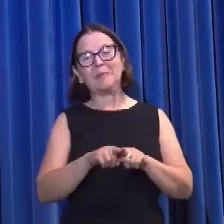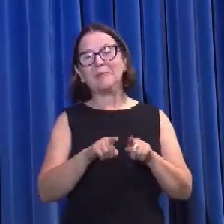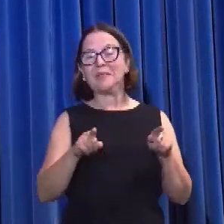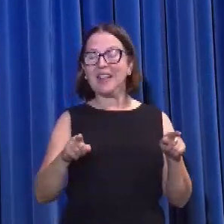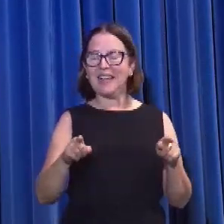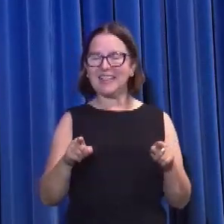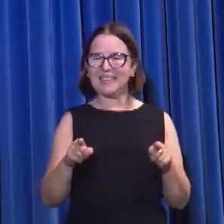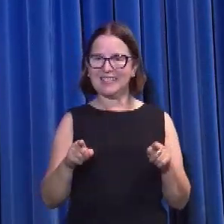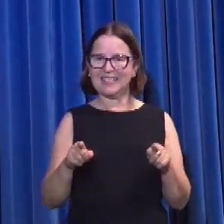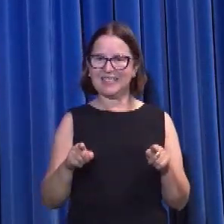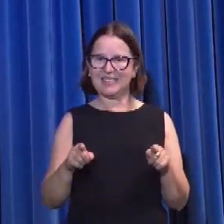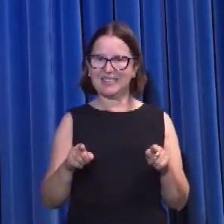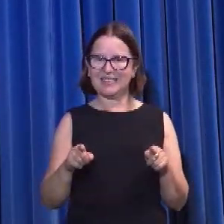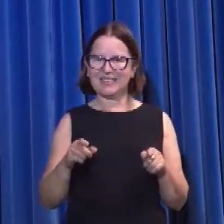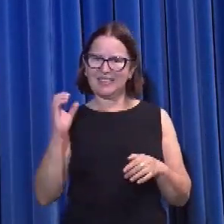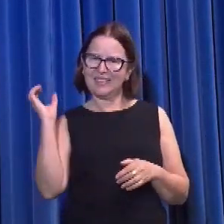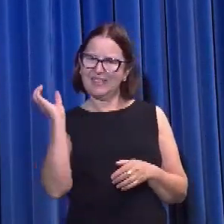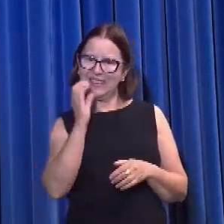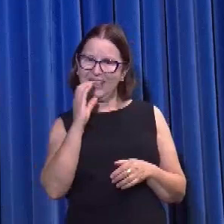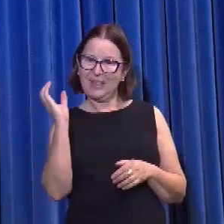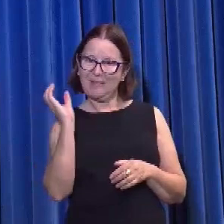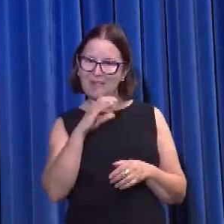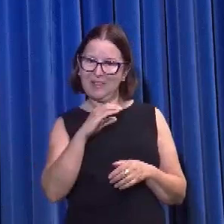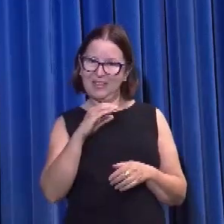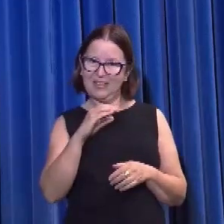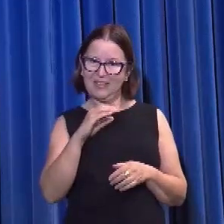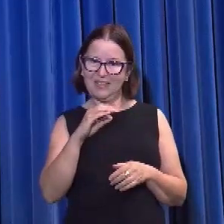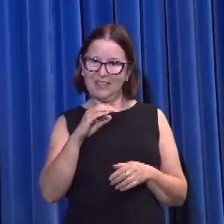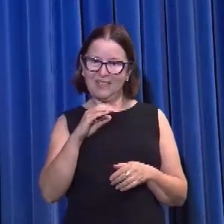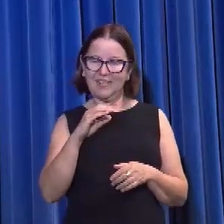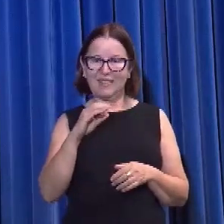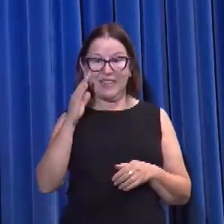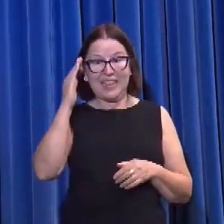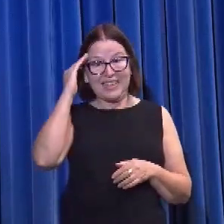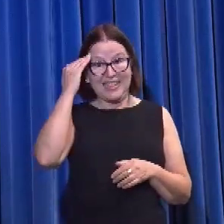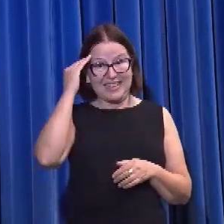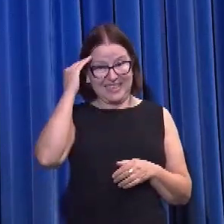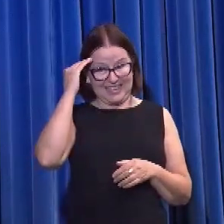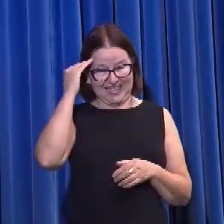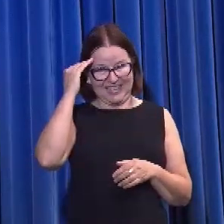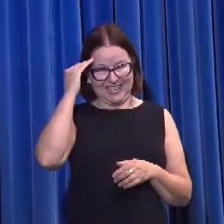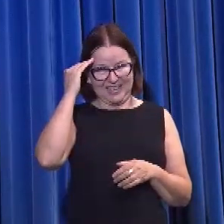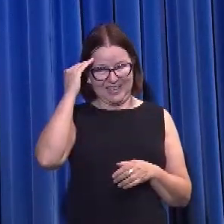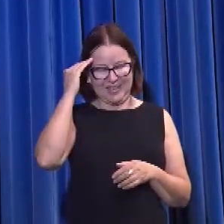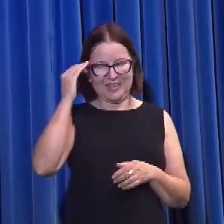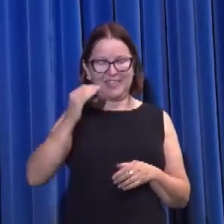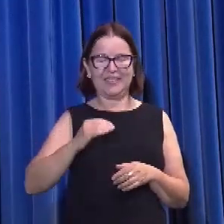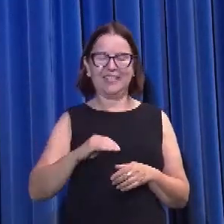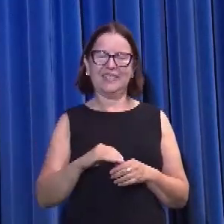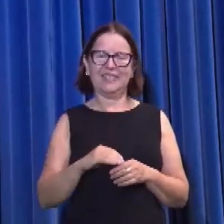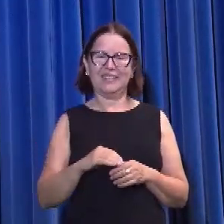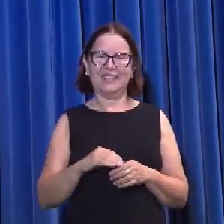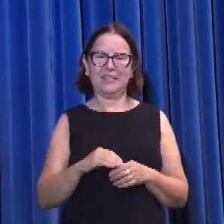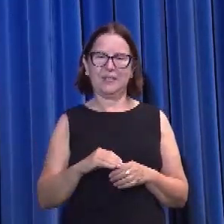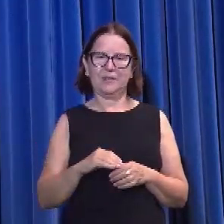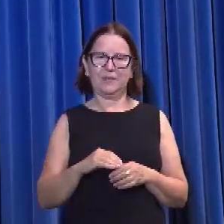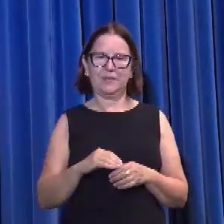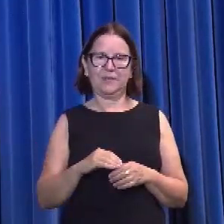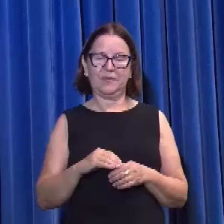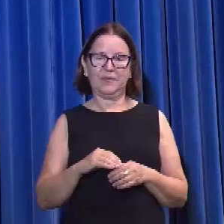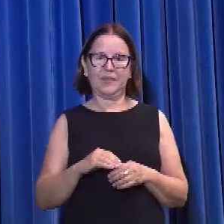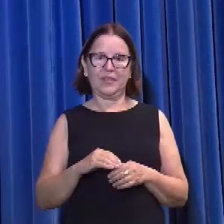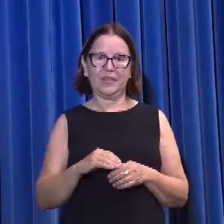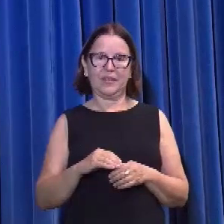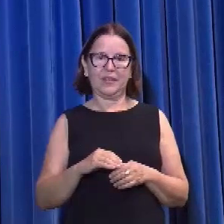logo nós vamos entender que aquele tratamento tinha um propósito